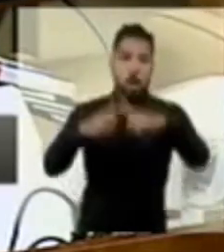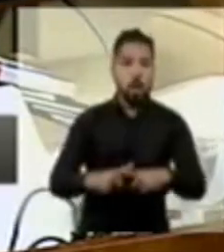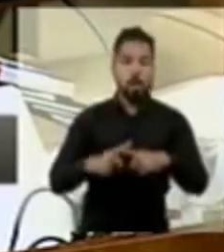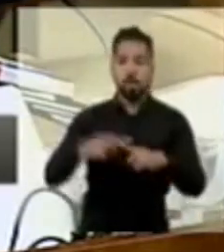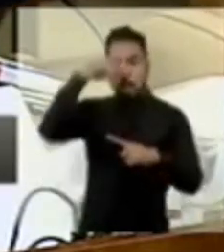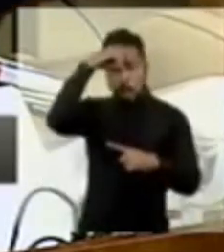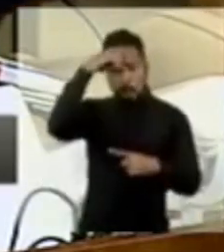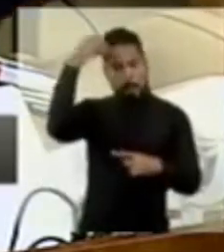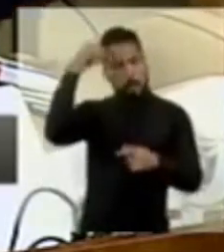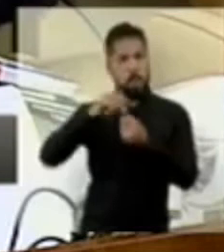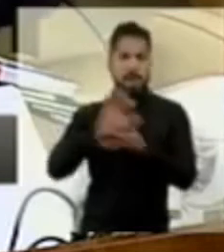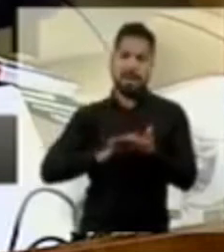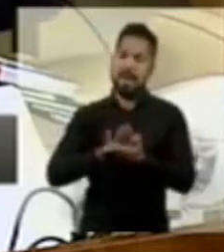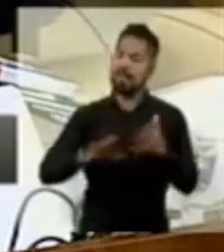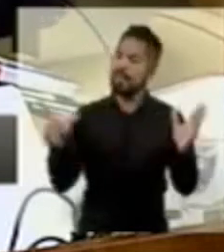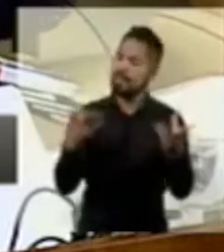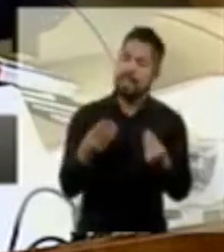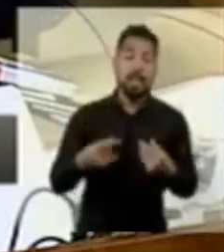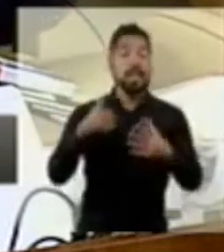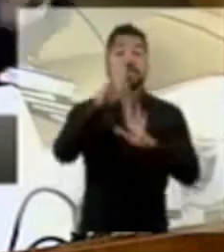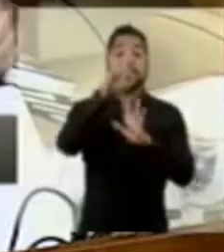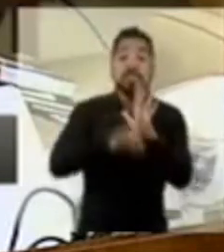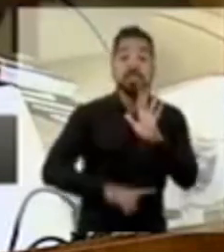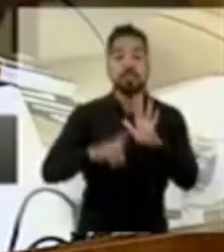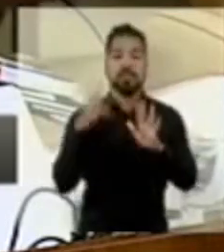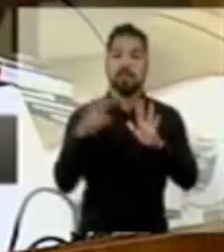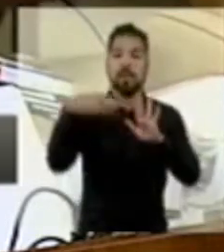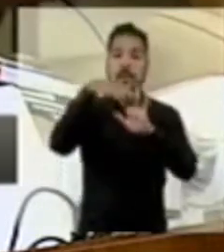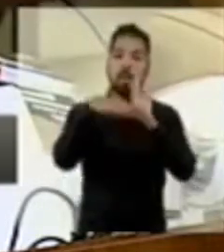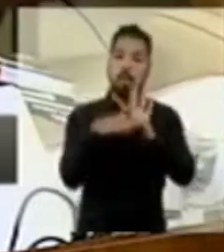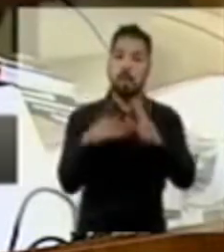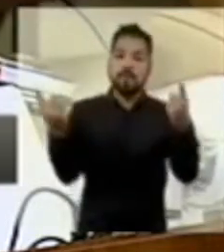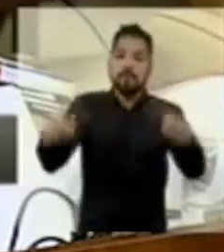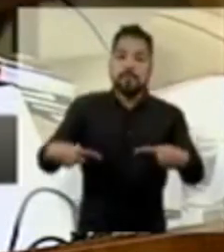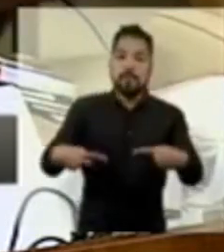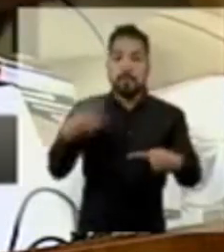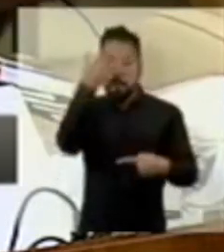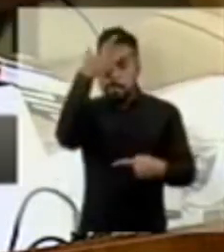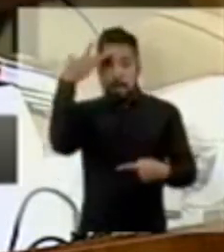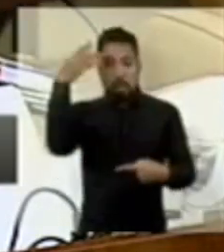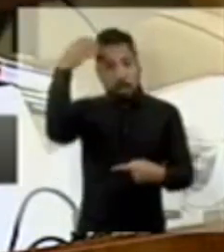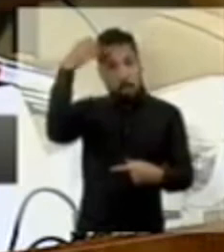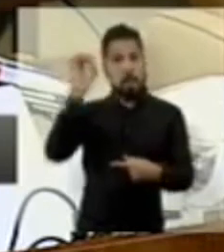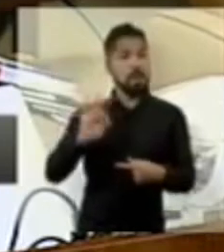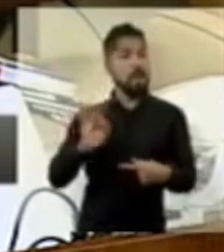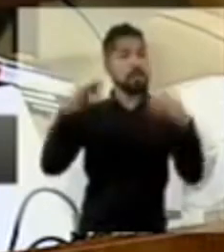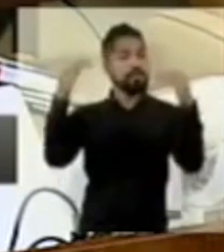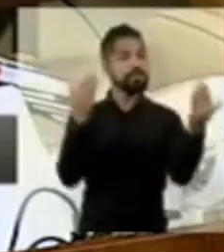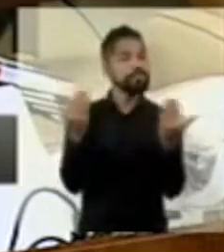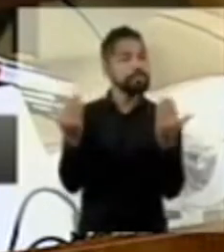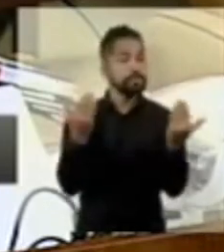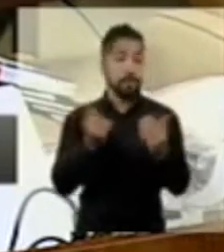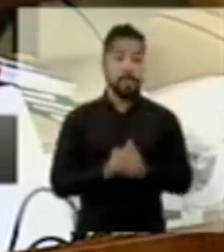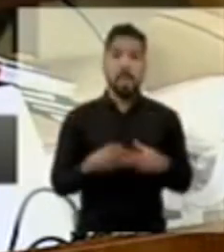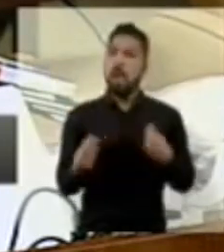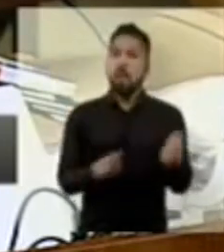inocência são muitos direitos e valores versos 'presunção de inocência pois bem e